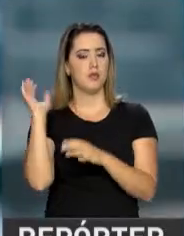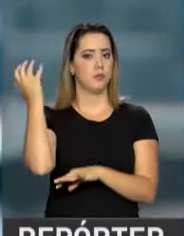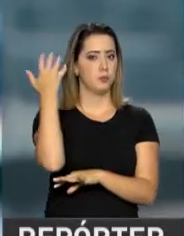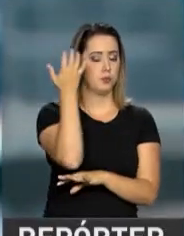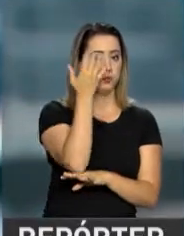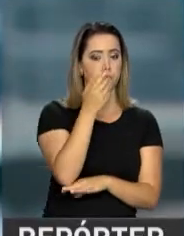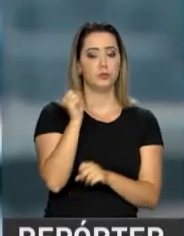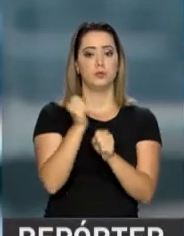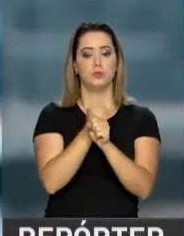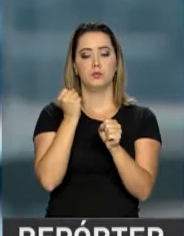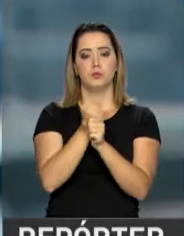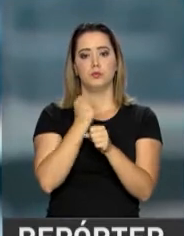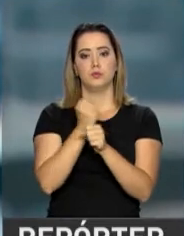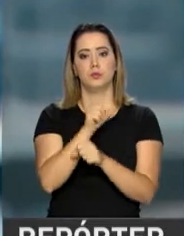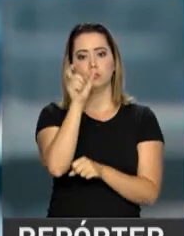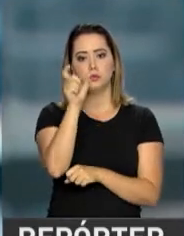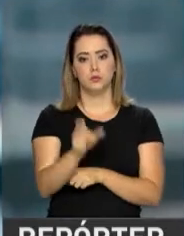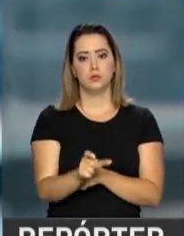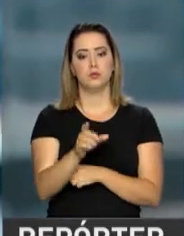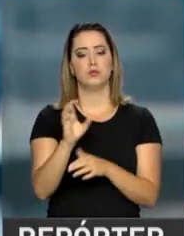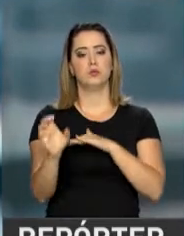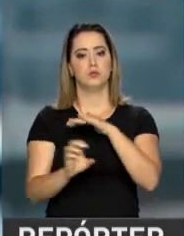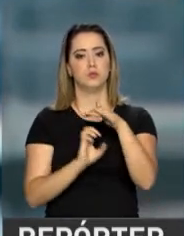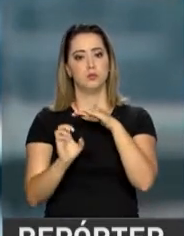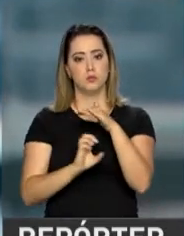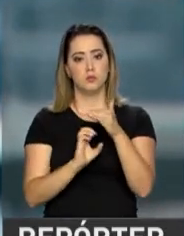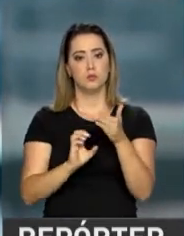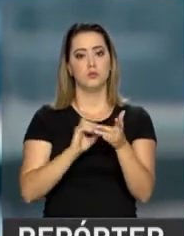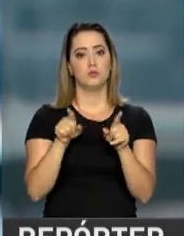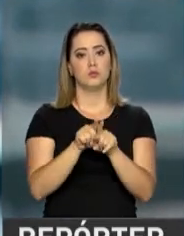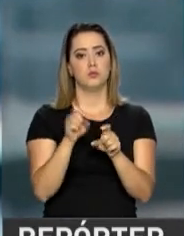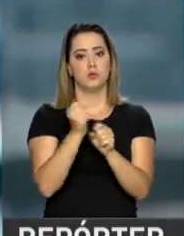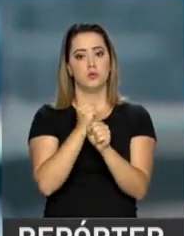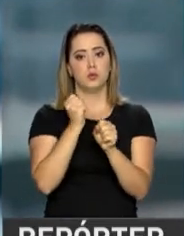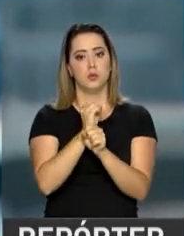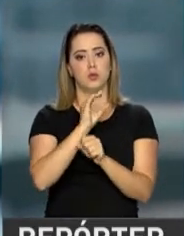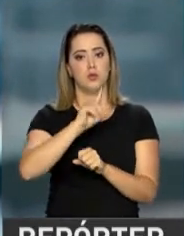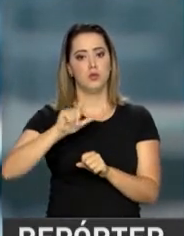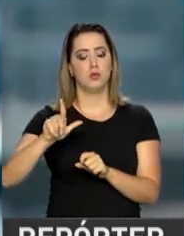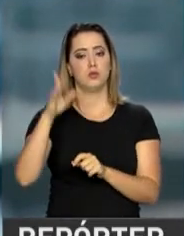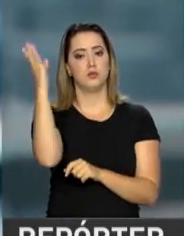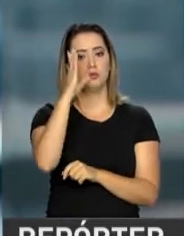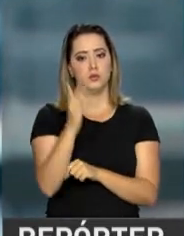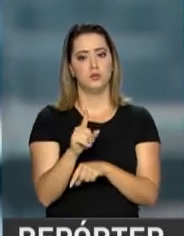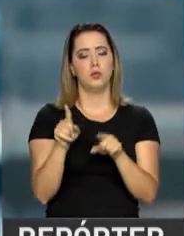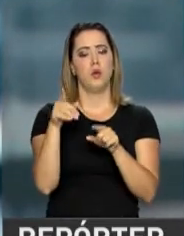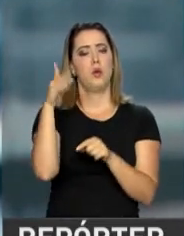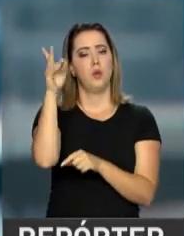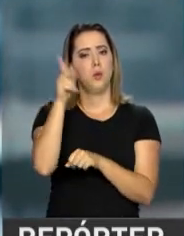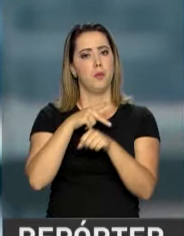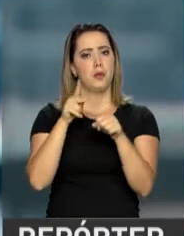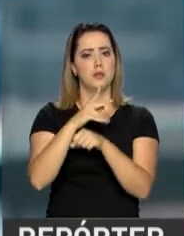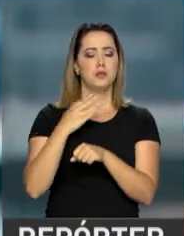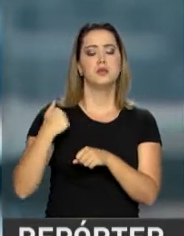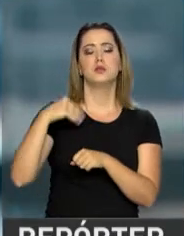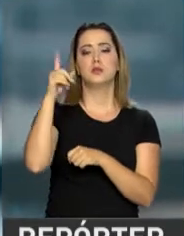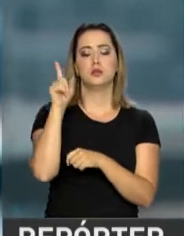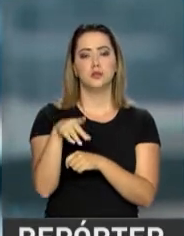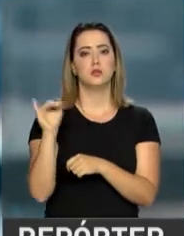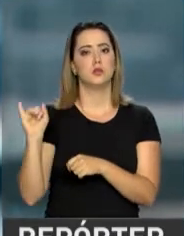para este investidor chinês no setor da construção civil brasileiro o país é um mercado com muitas